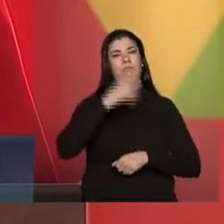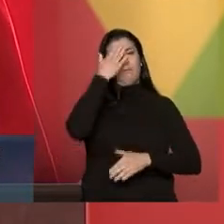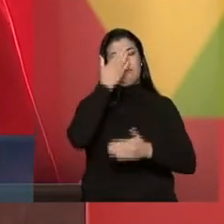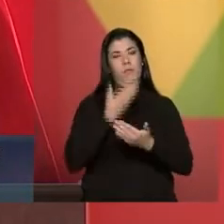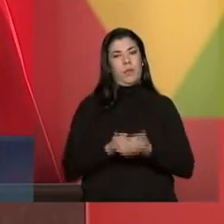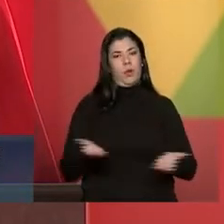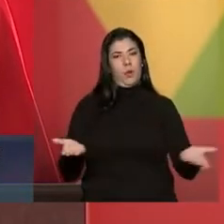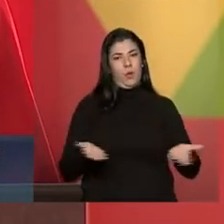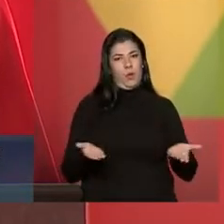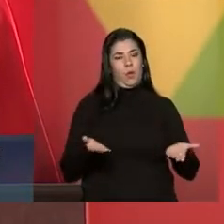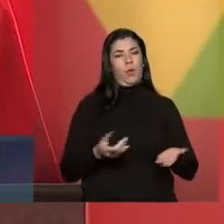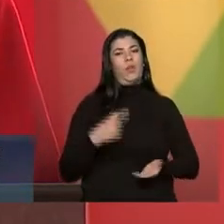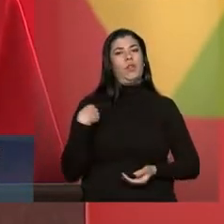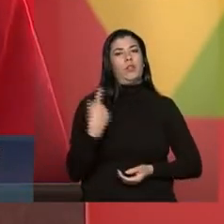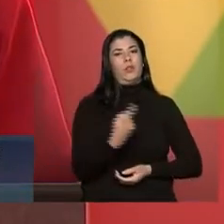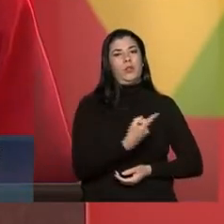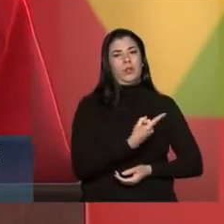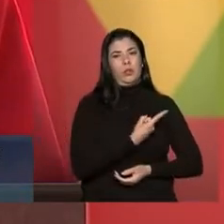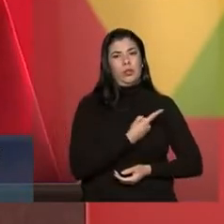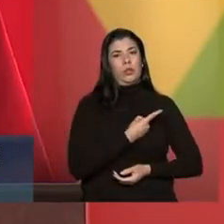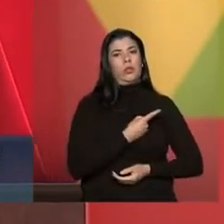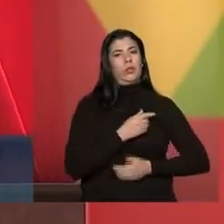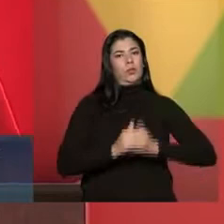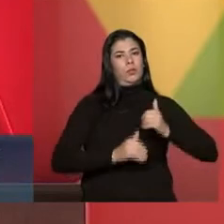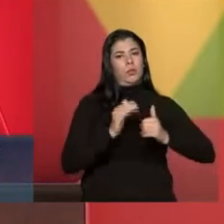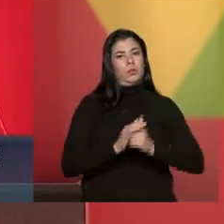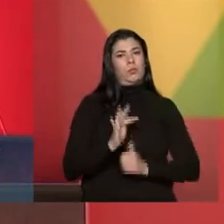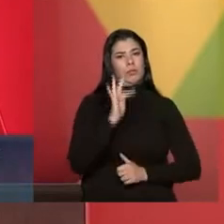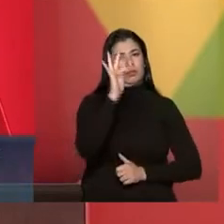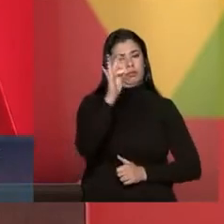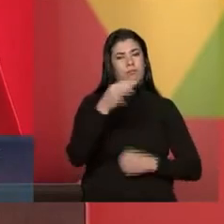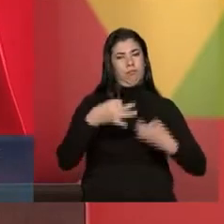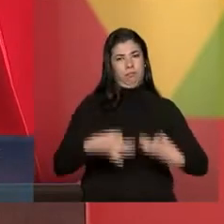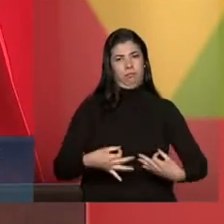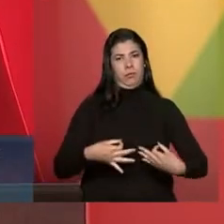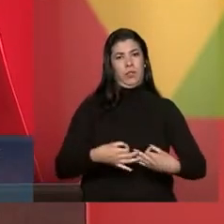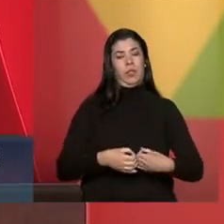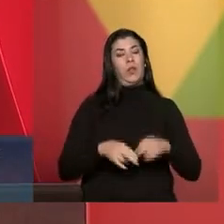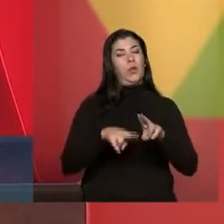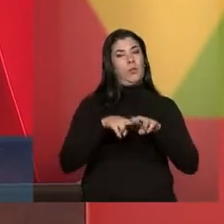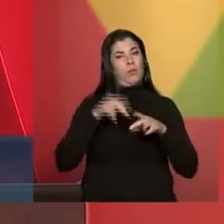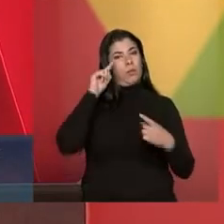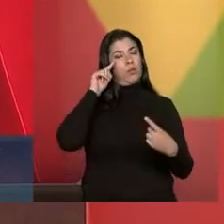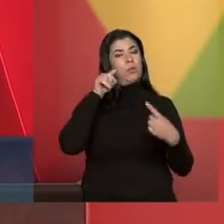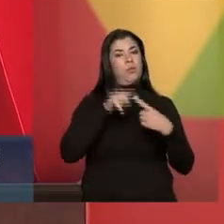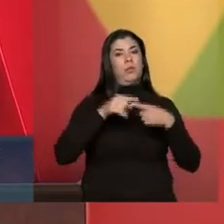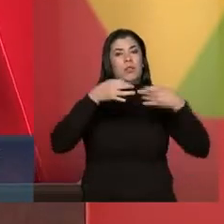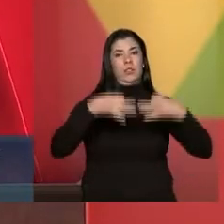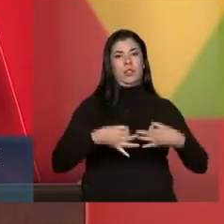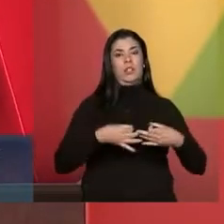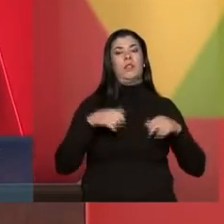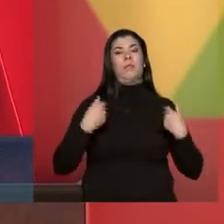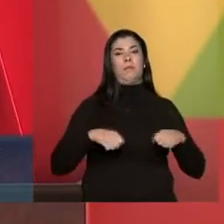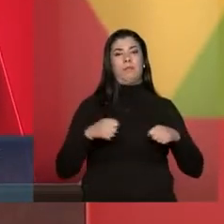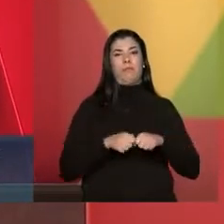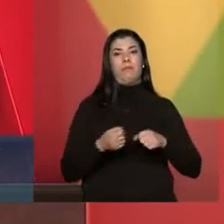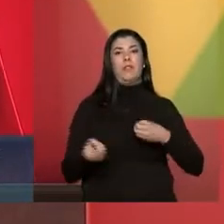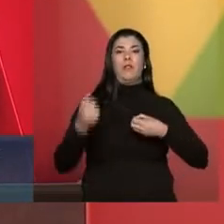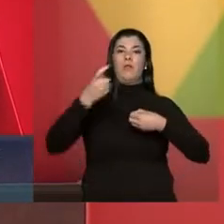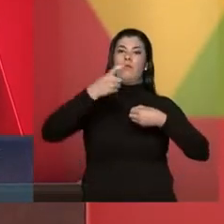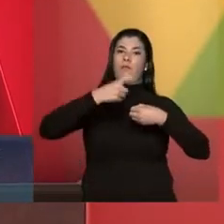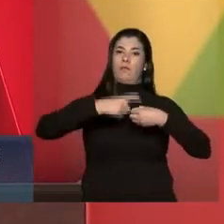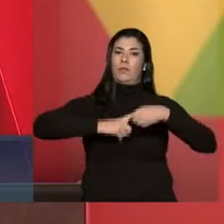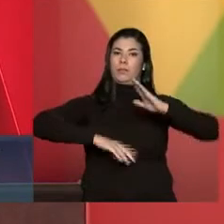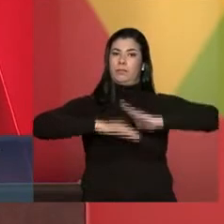que hoje estamos trilhando este caminho. É para esse objetivo que devem convergir